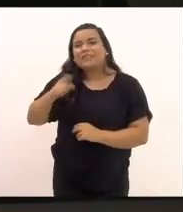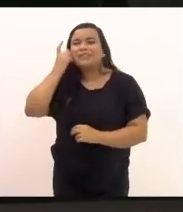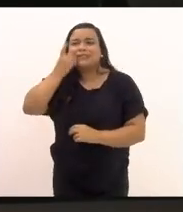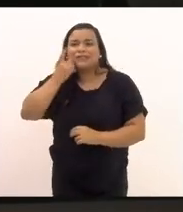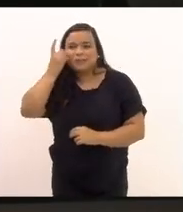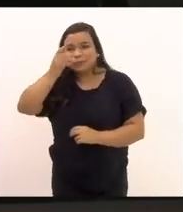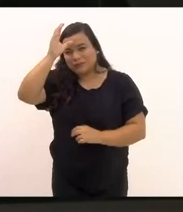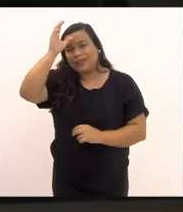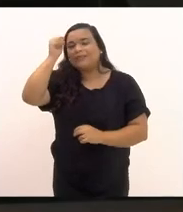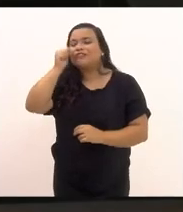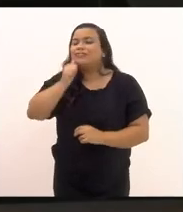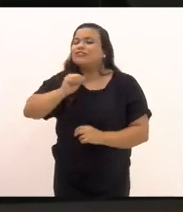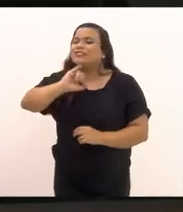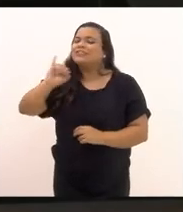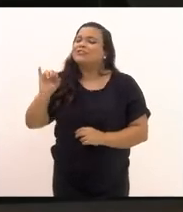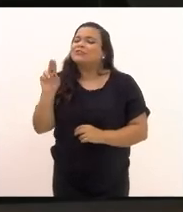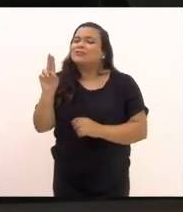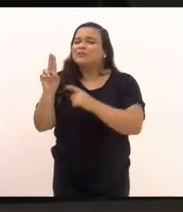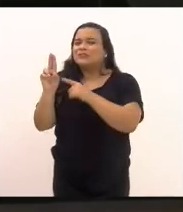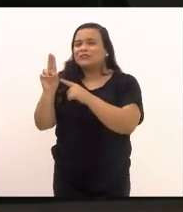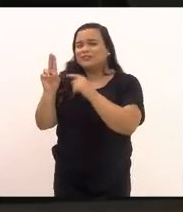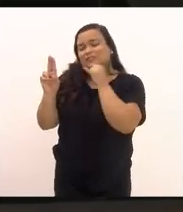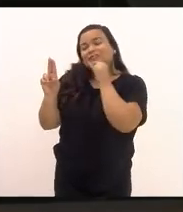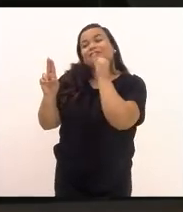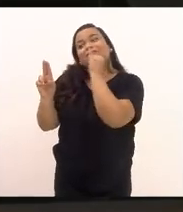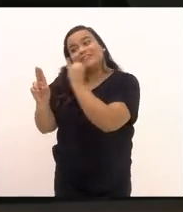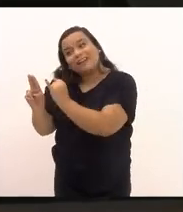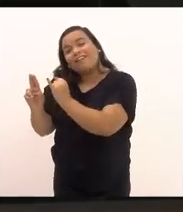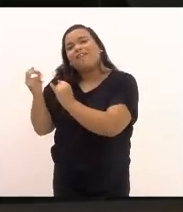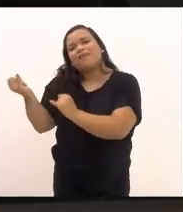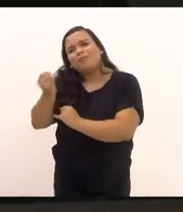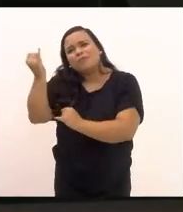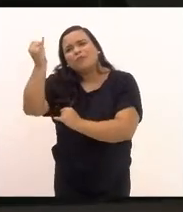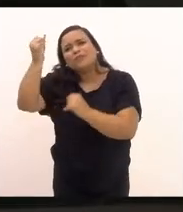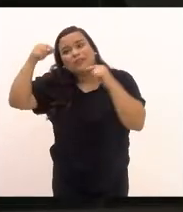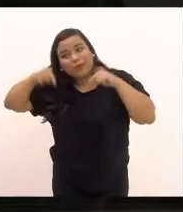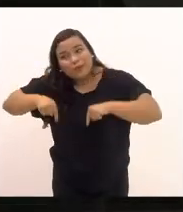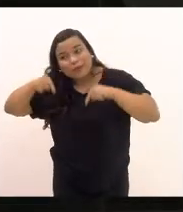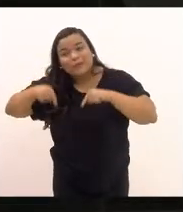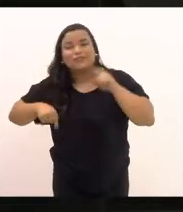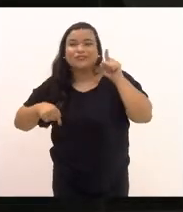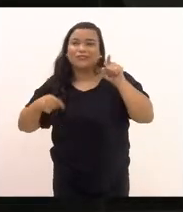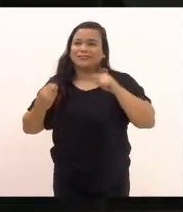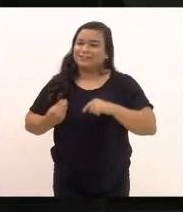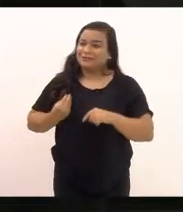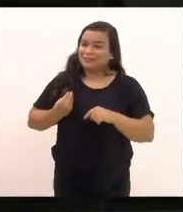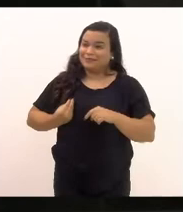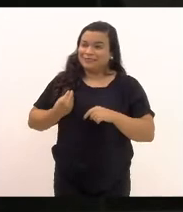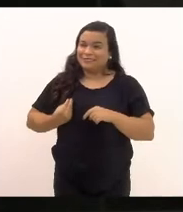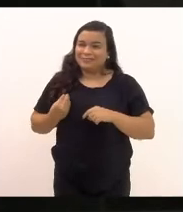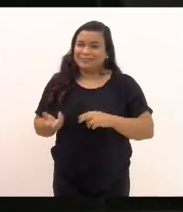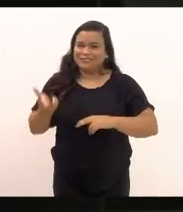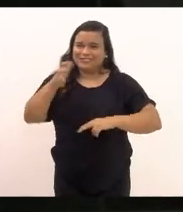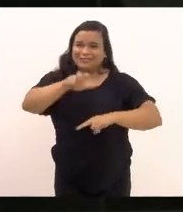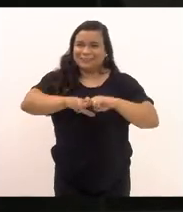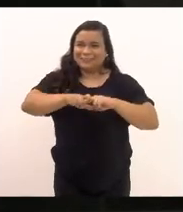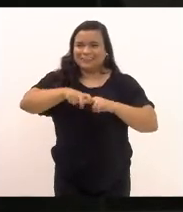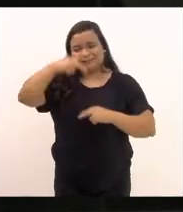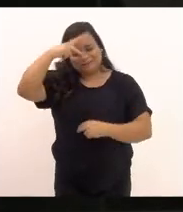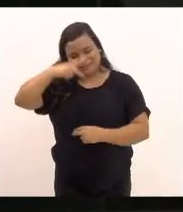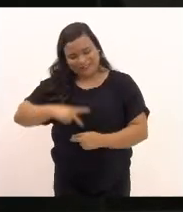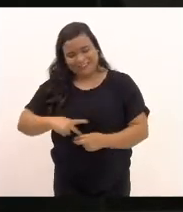deputada Tia Ju, para lhe dizer que é muito importante que, no dia de hoje, Vossa Excelência esteja exercendo a função